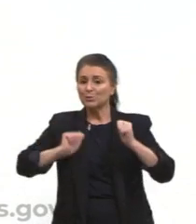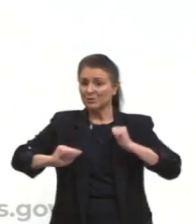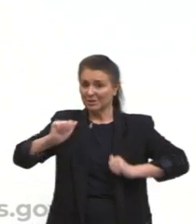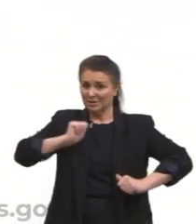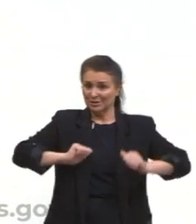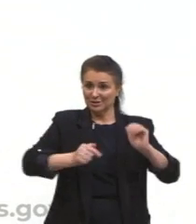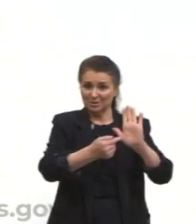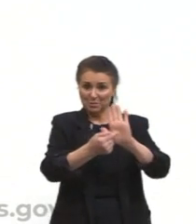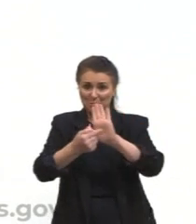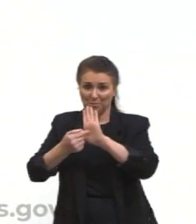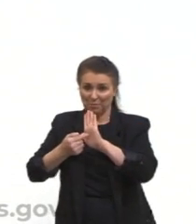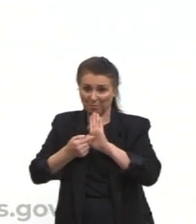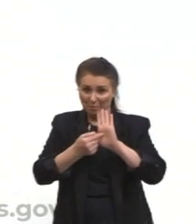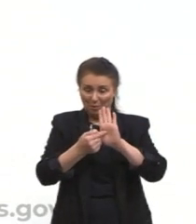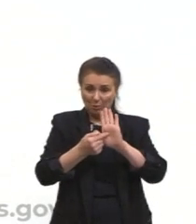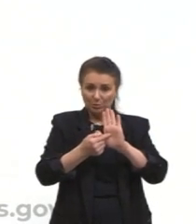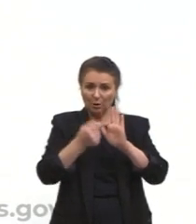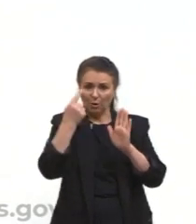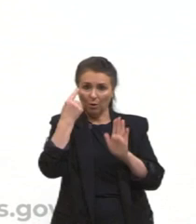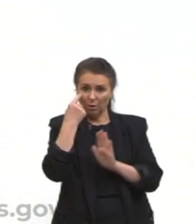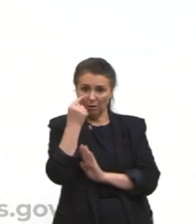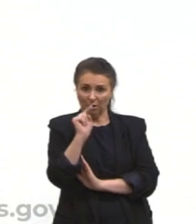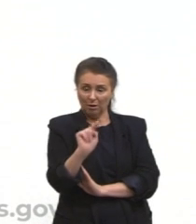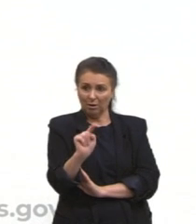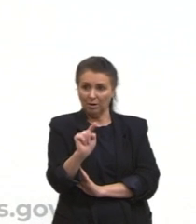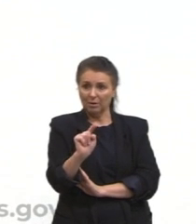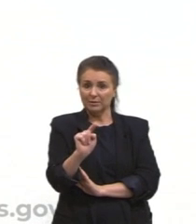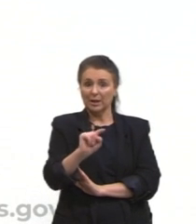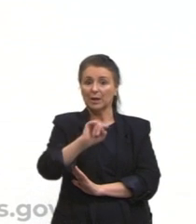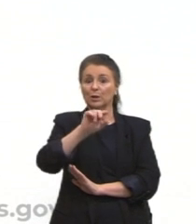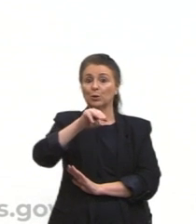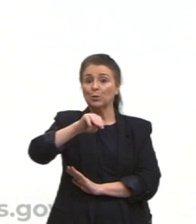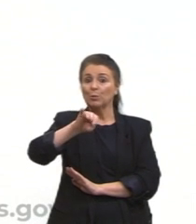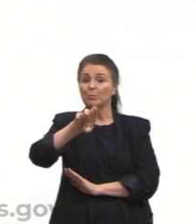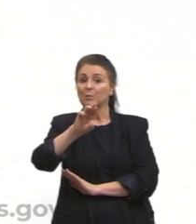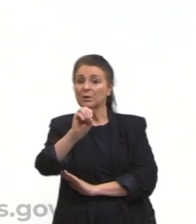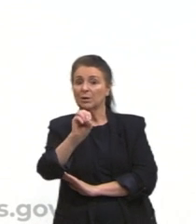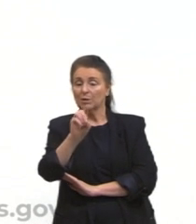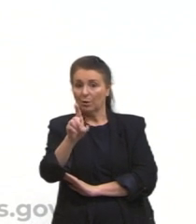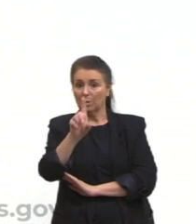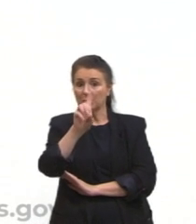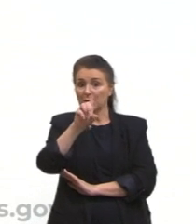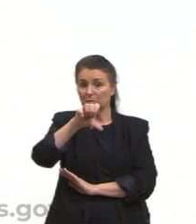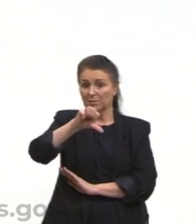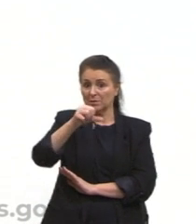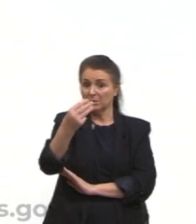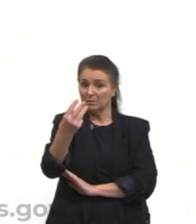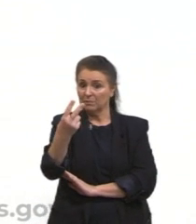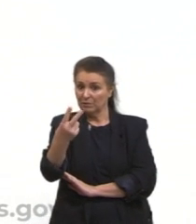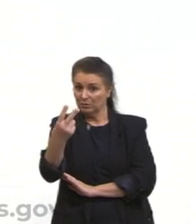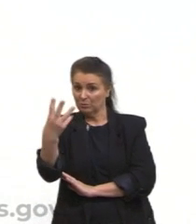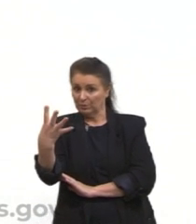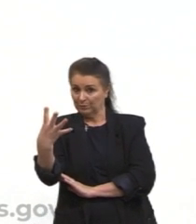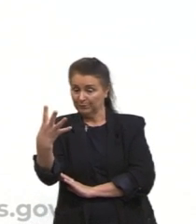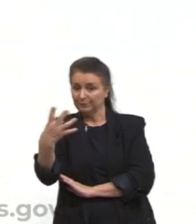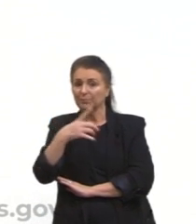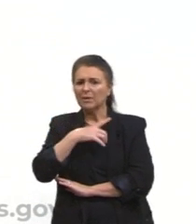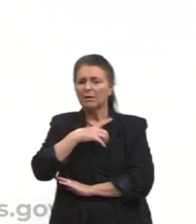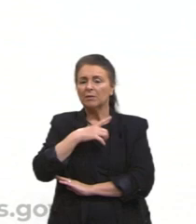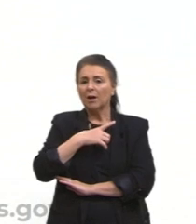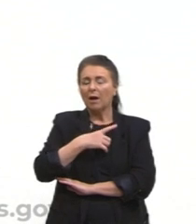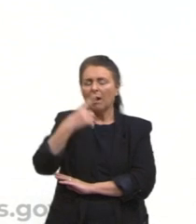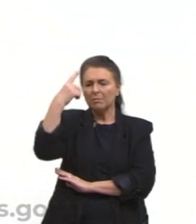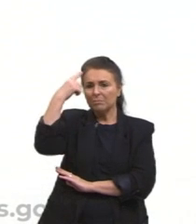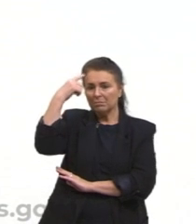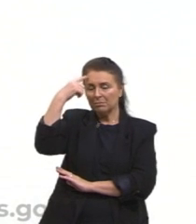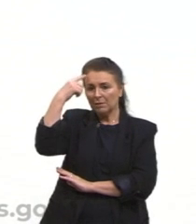algumas imagens que é uma do Juan Miró de 1924 para a gente ter noção aqui